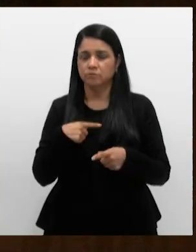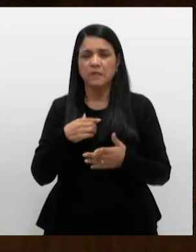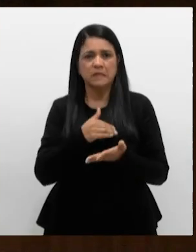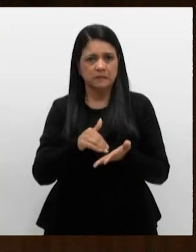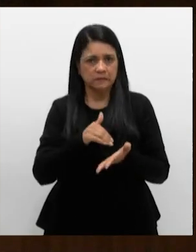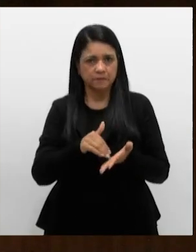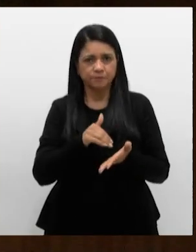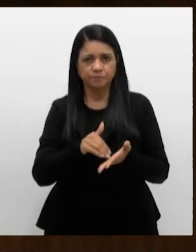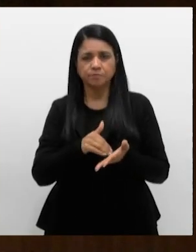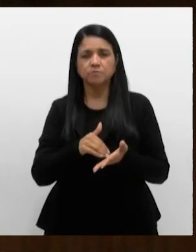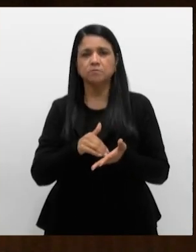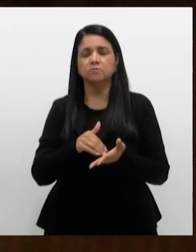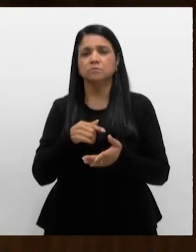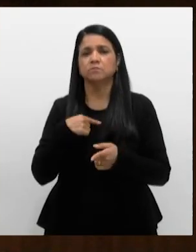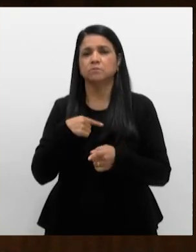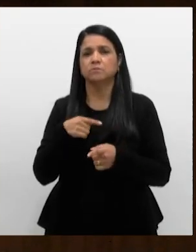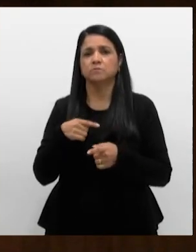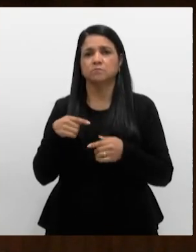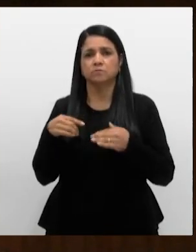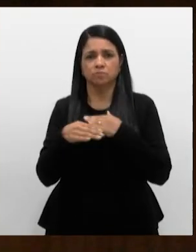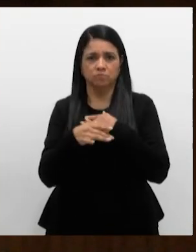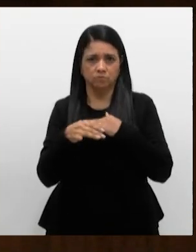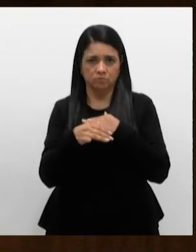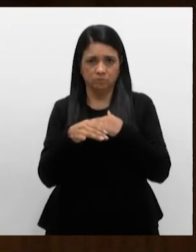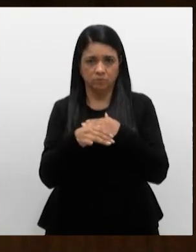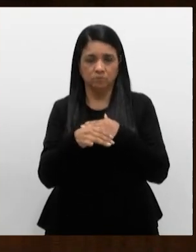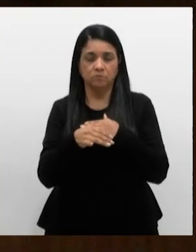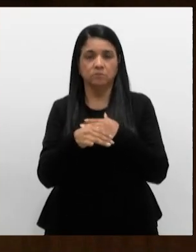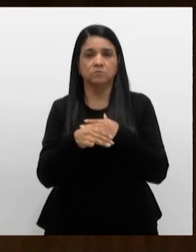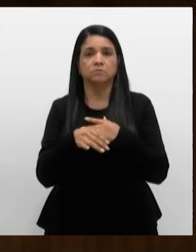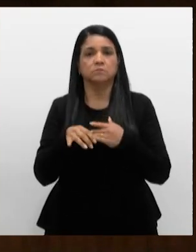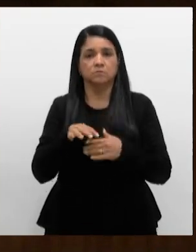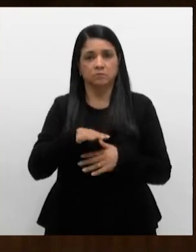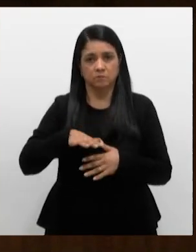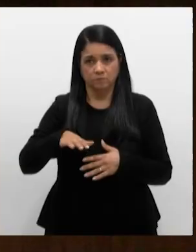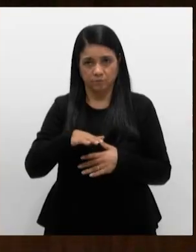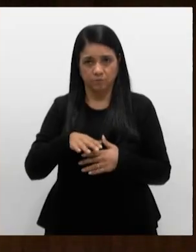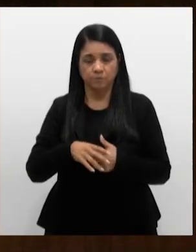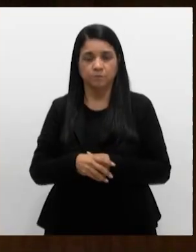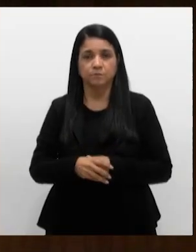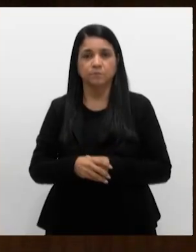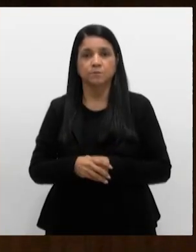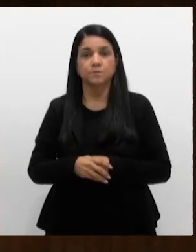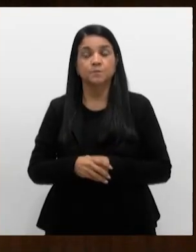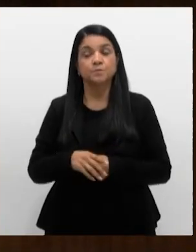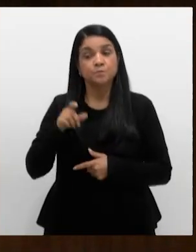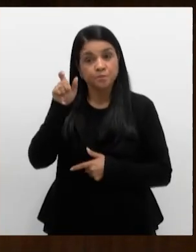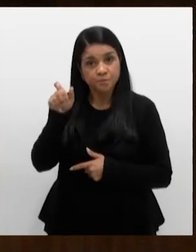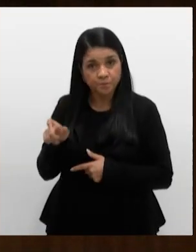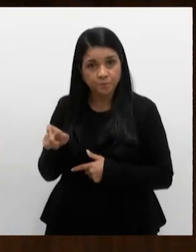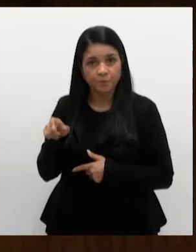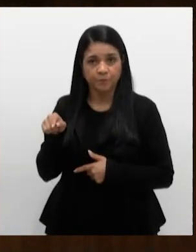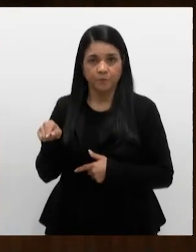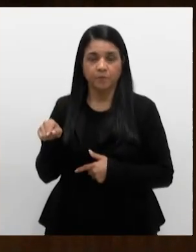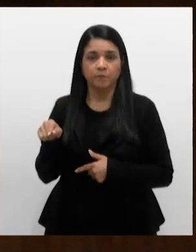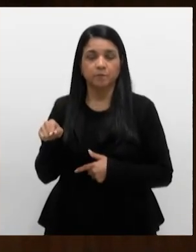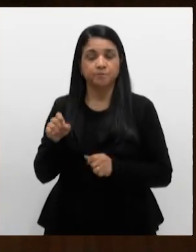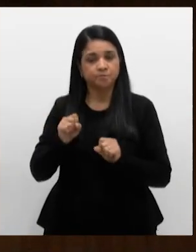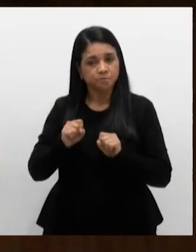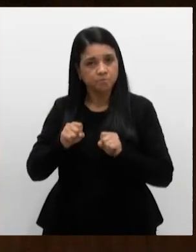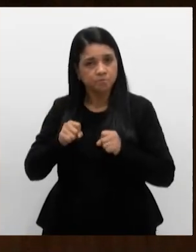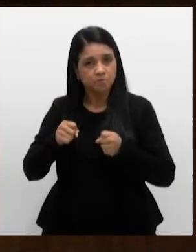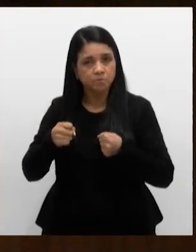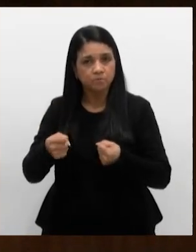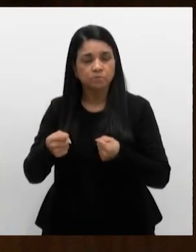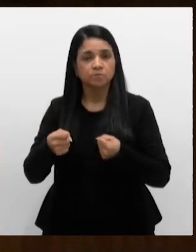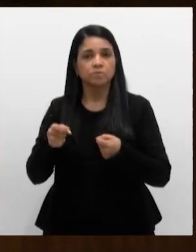Questão Urbana e Regional, e ele se empenhou, a pedido